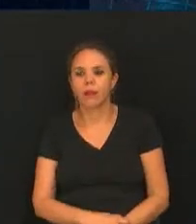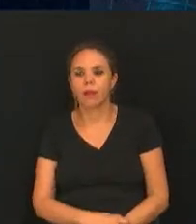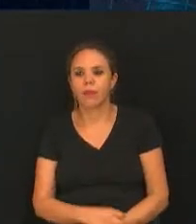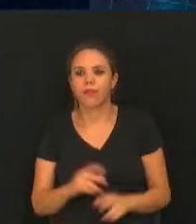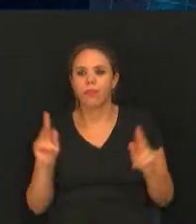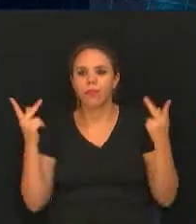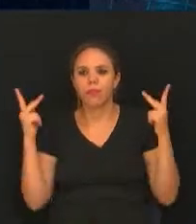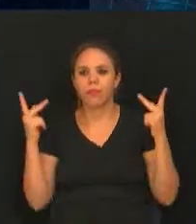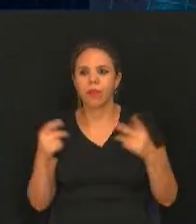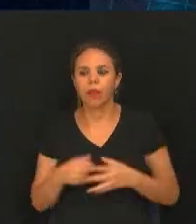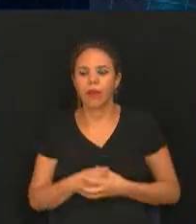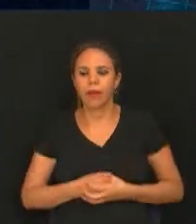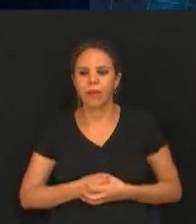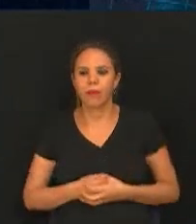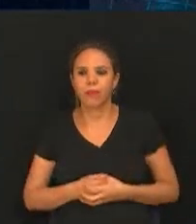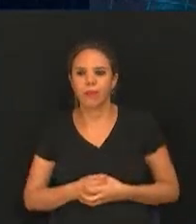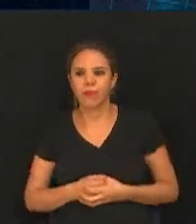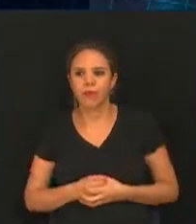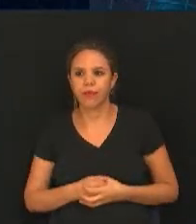35.737, Hortolândia,